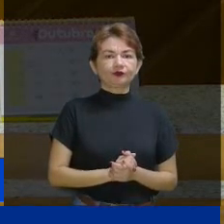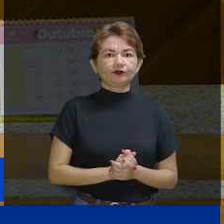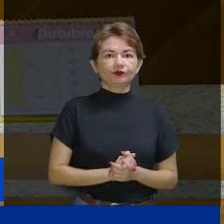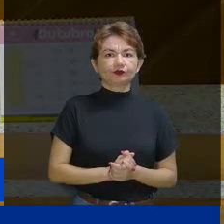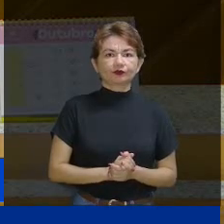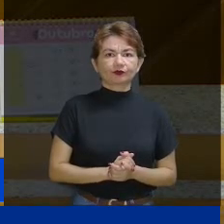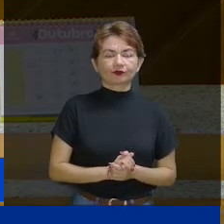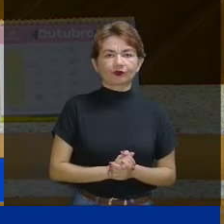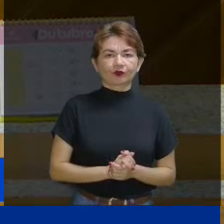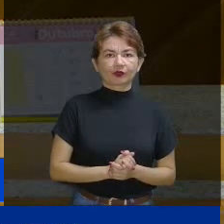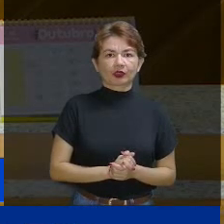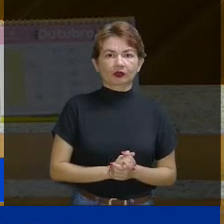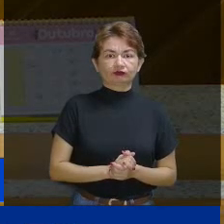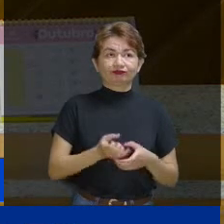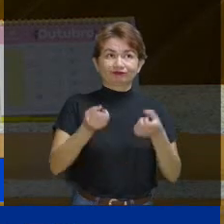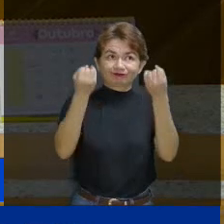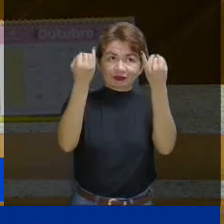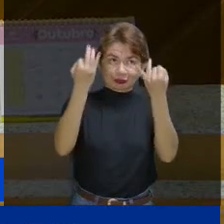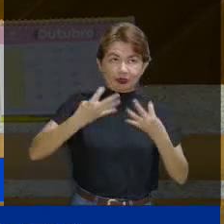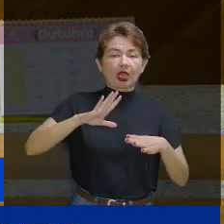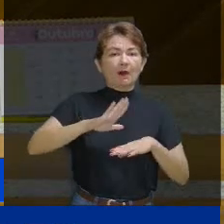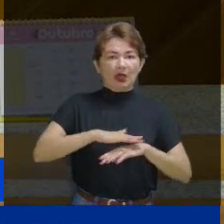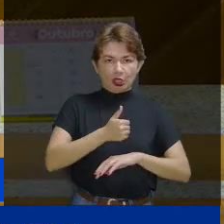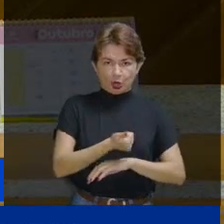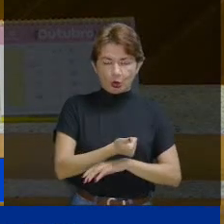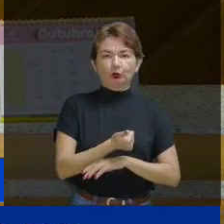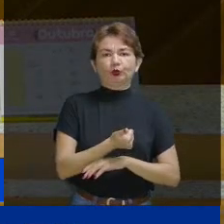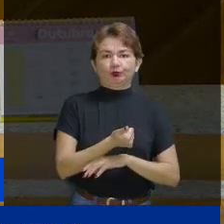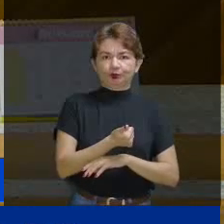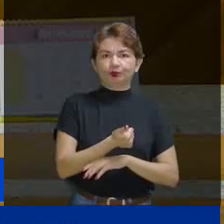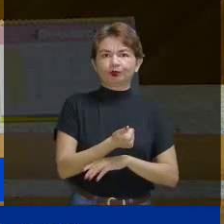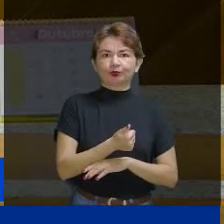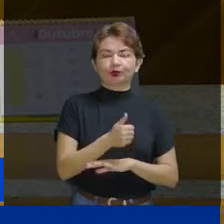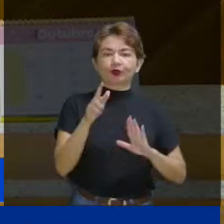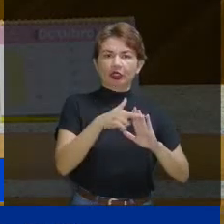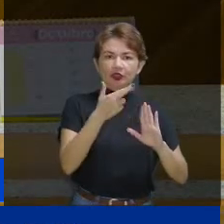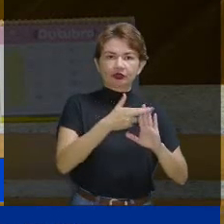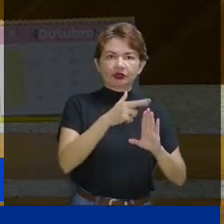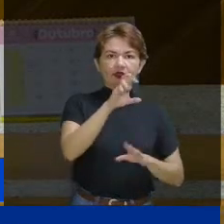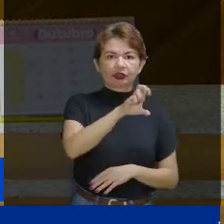essa a melhor interpretação. Inicialmente, é importante destacar que a Resolução